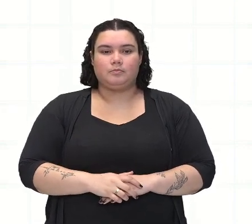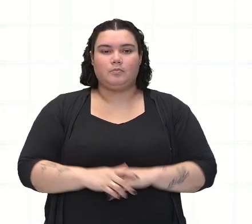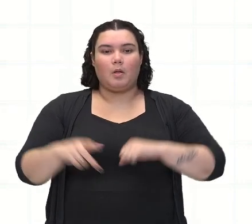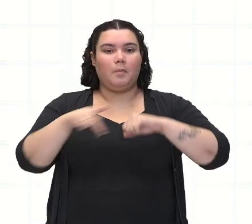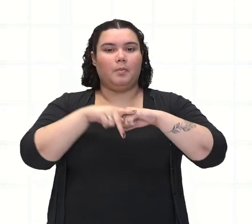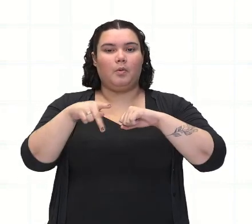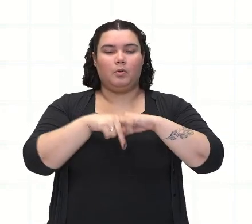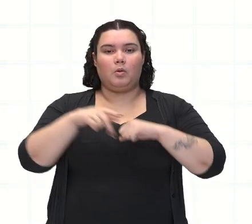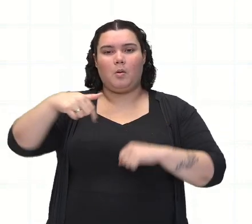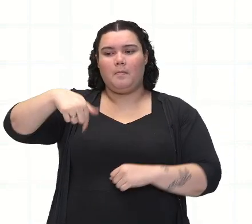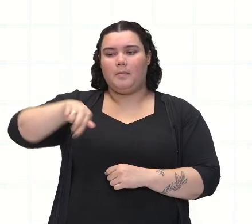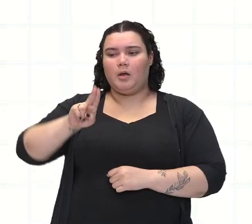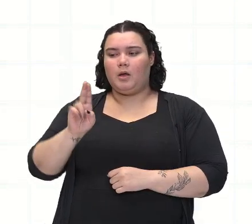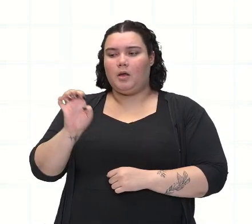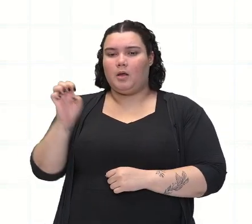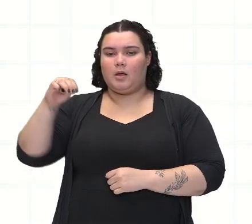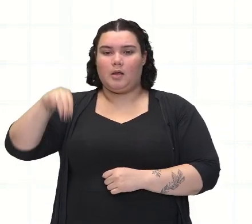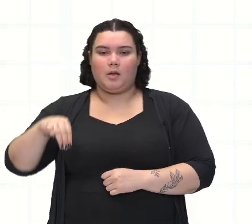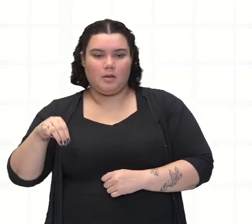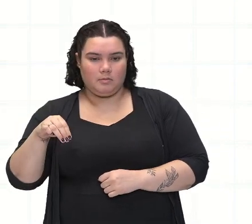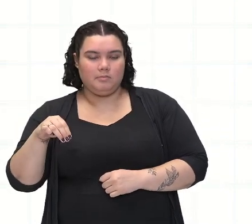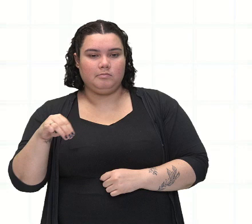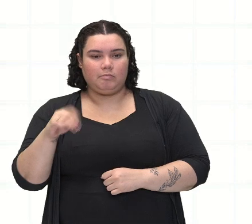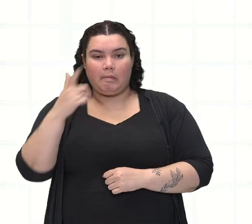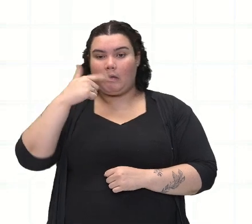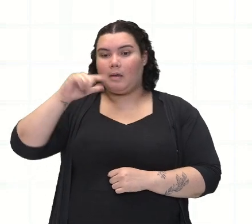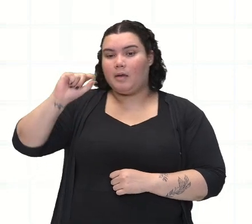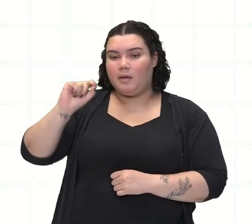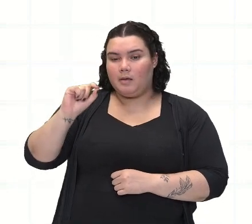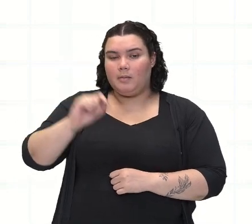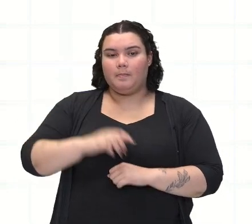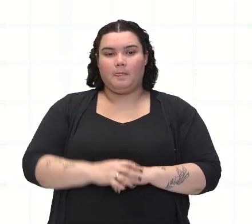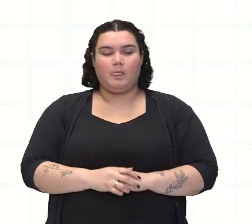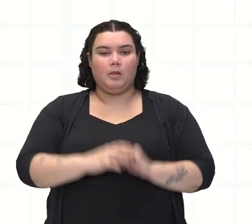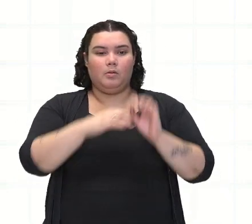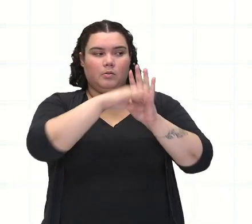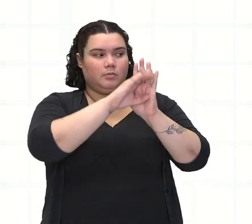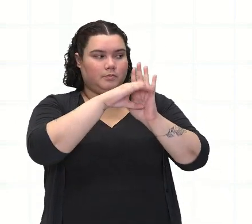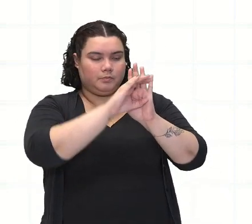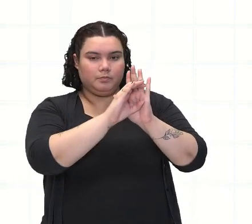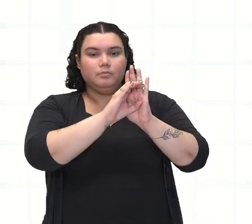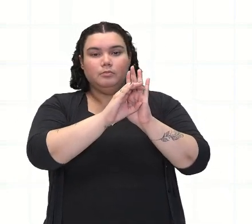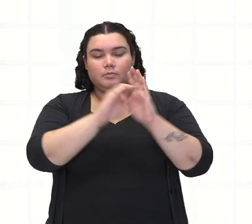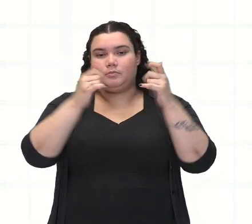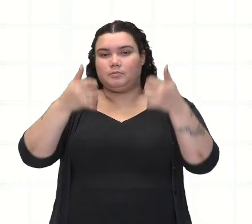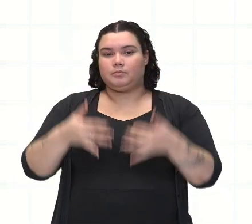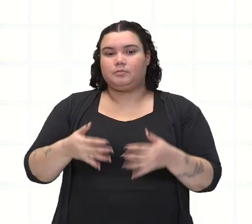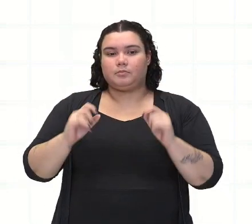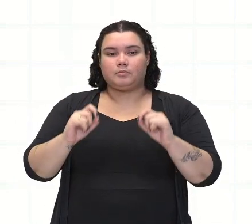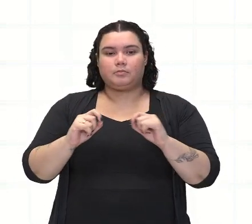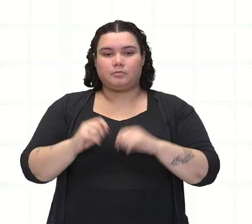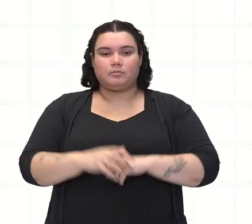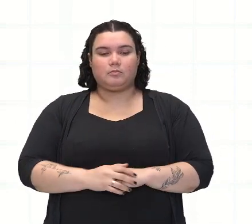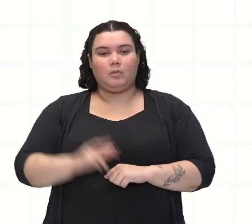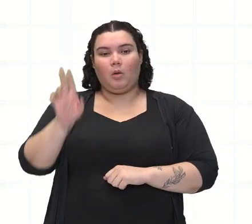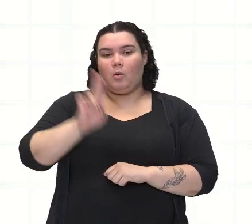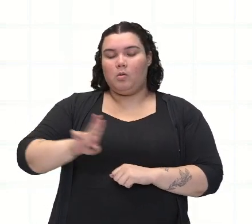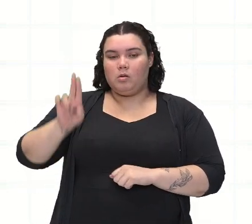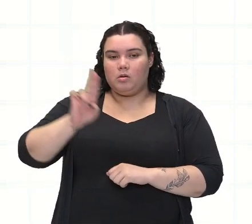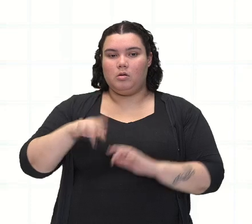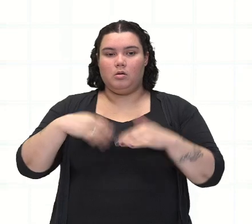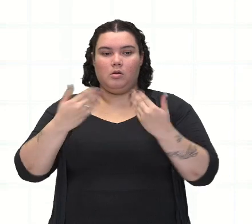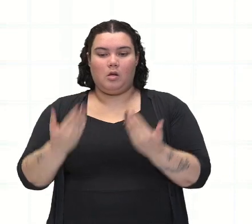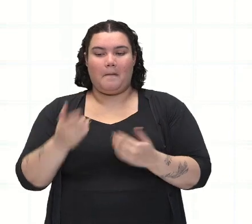Pronome quem. Vamos lá. Conceito é um outro pronome relativo. É usado